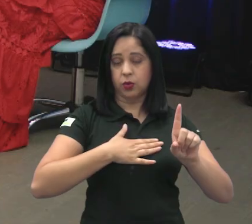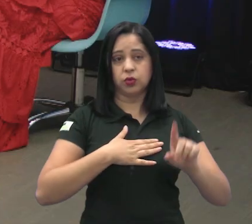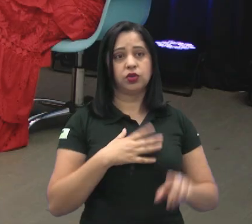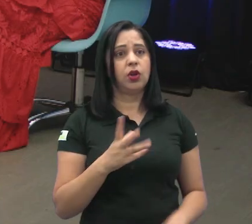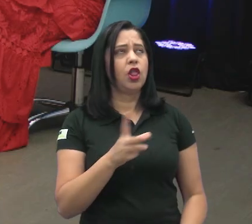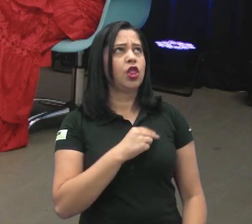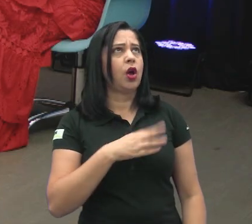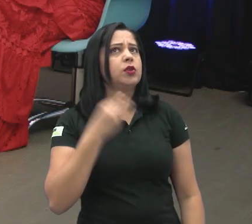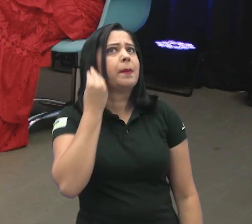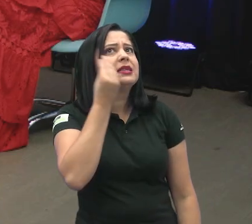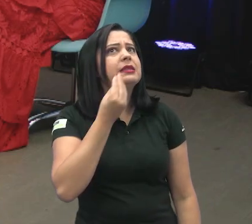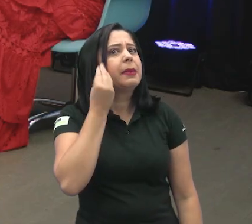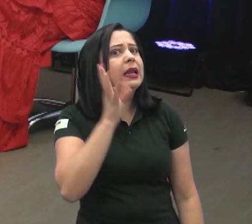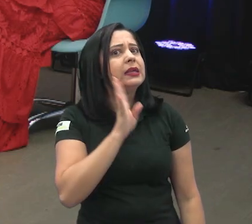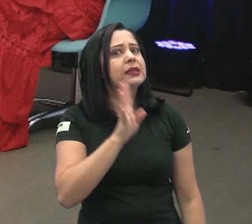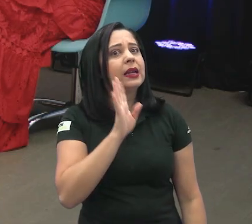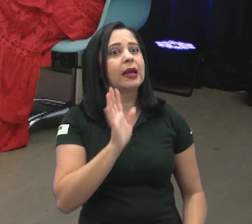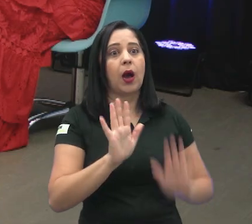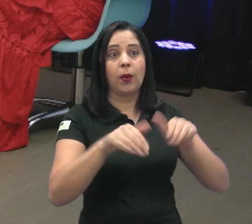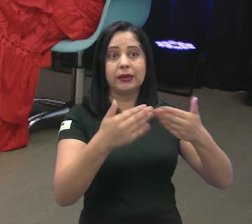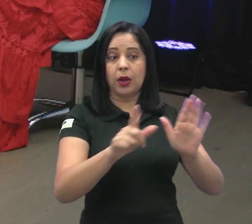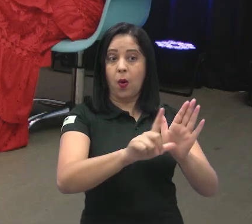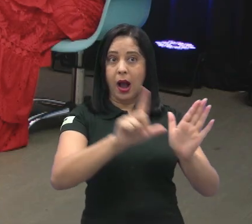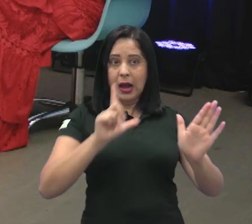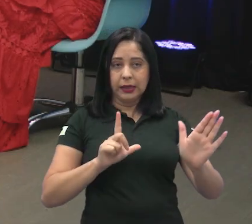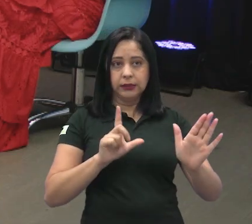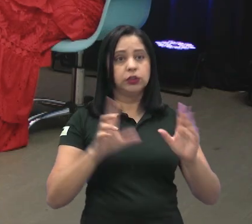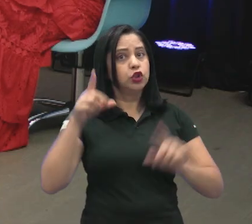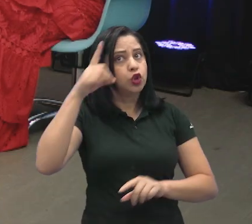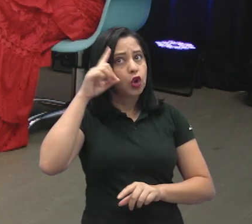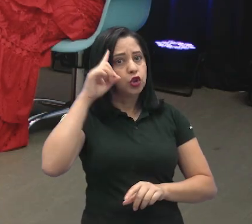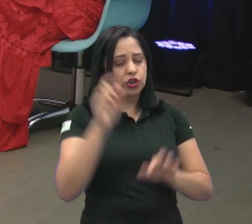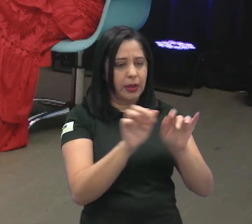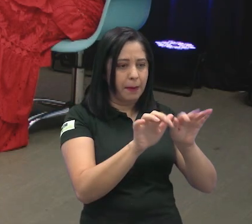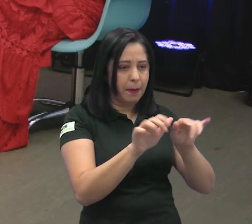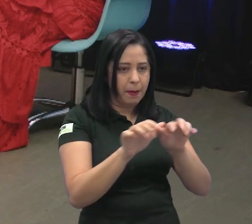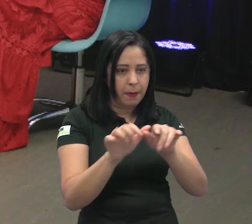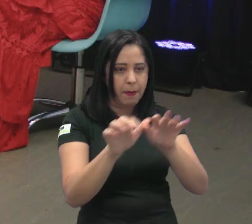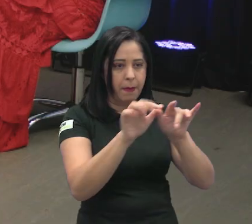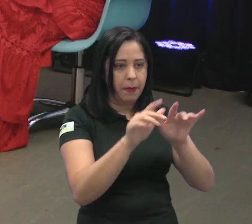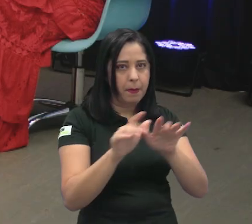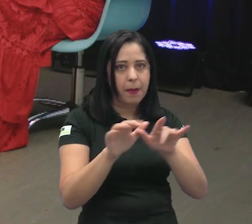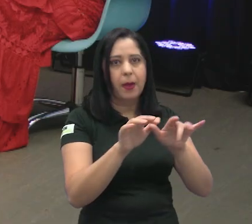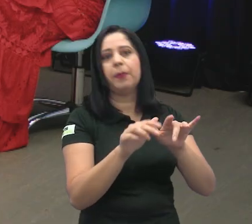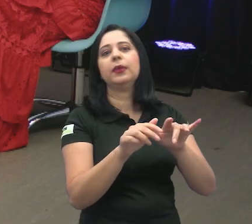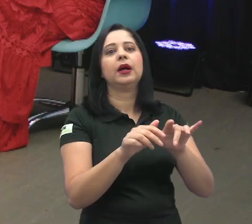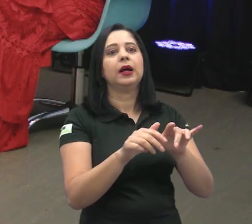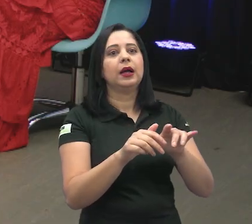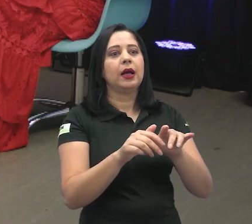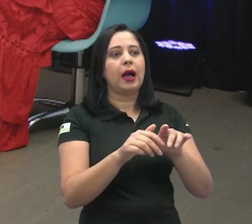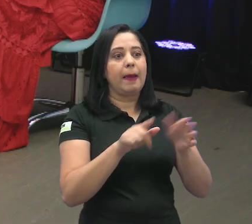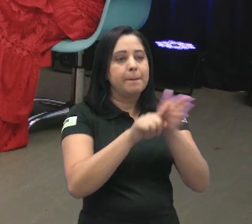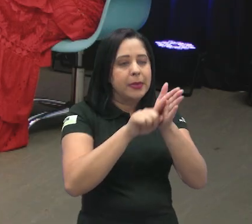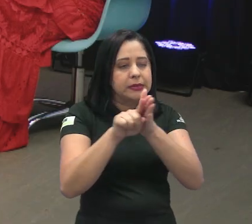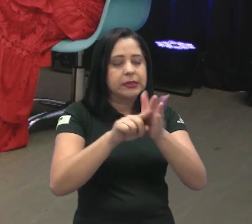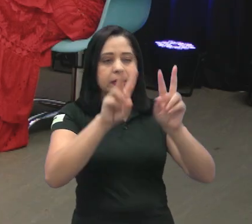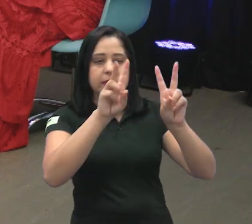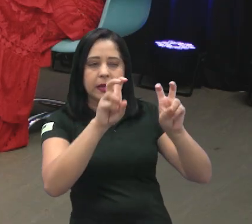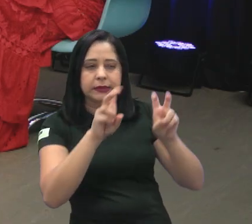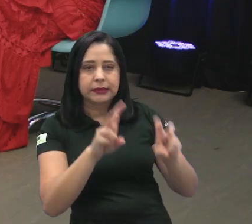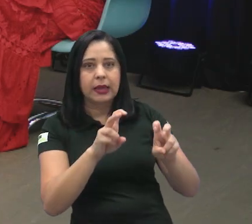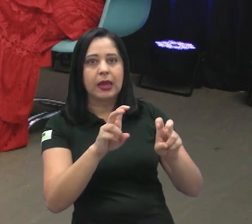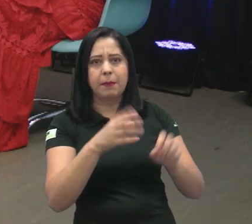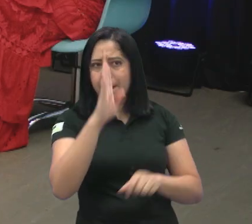muito legal. E assim, a gente se prepara todos os dias ali, escrevendo o espelho antes do programa. Então a gente vê os assuntos do dia, os